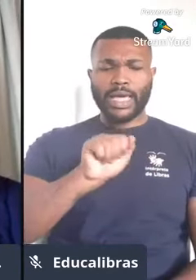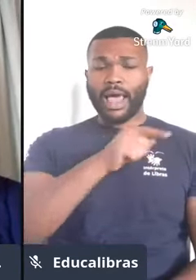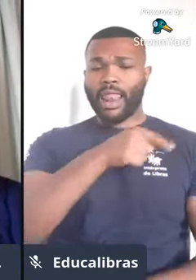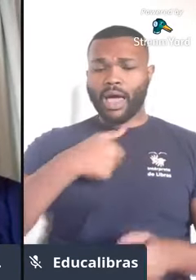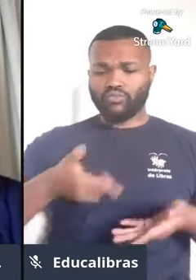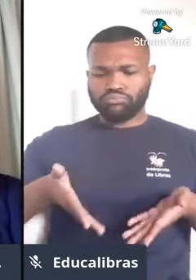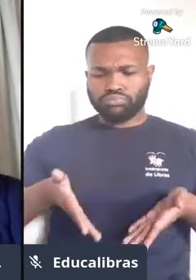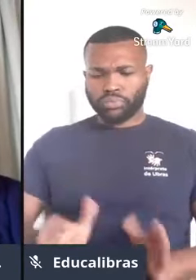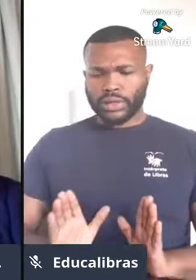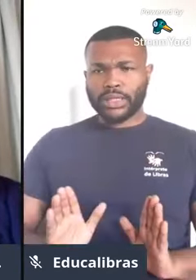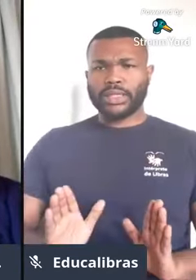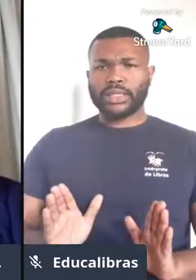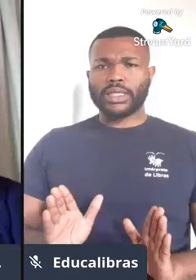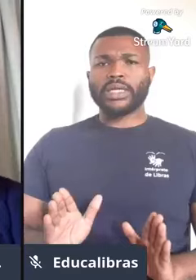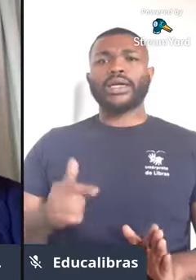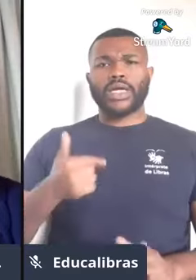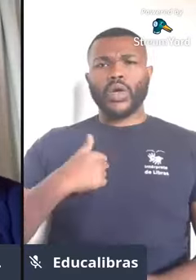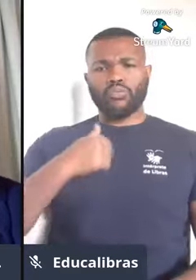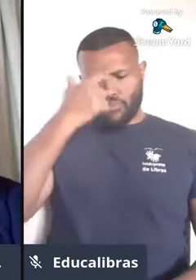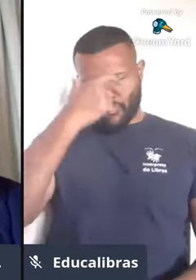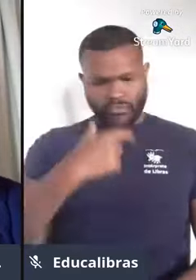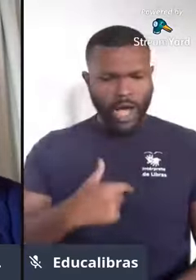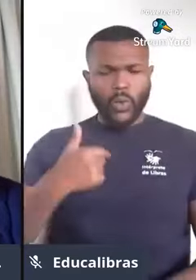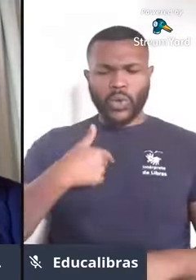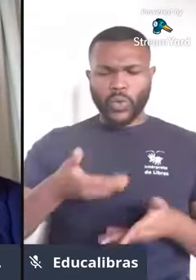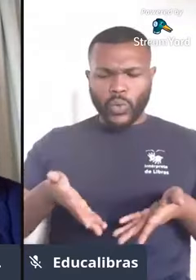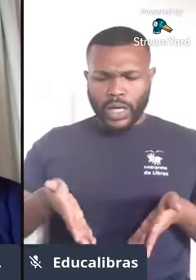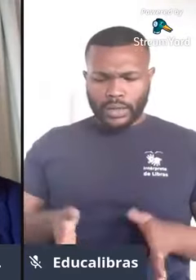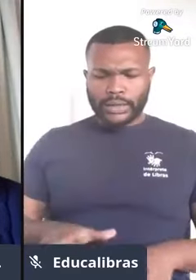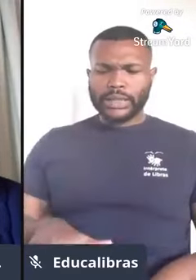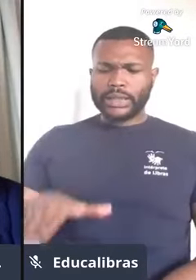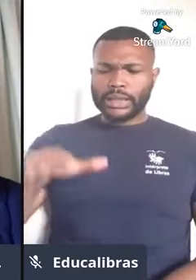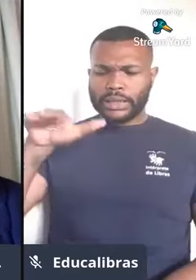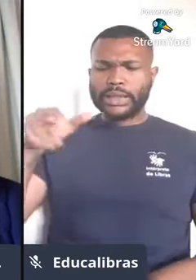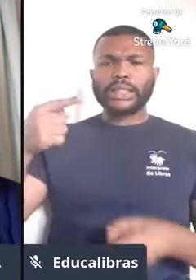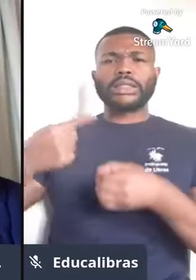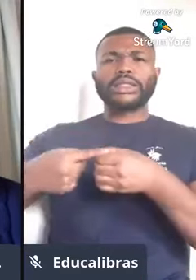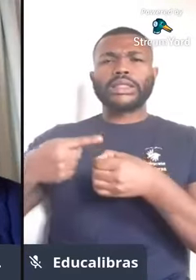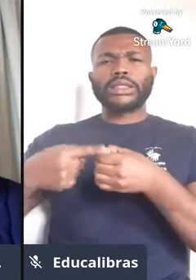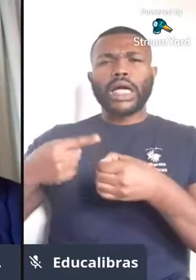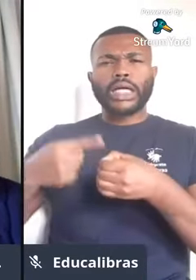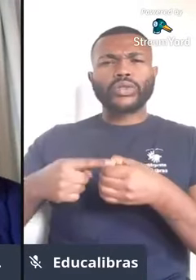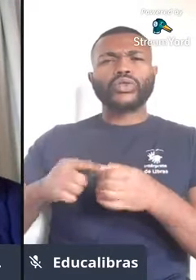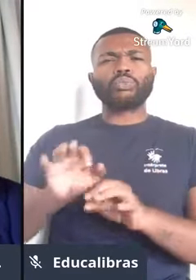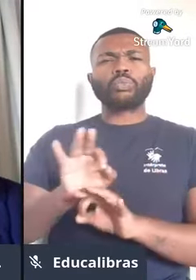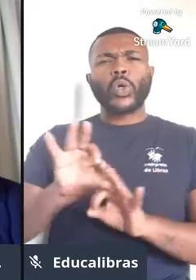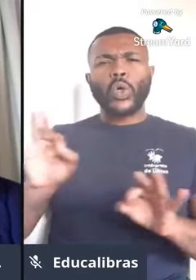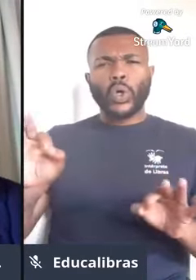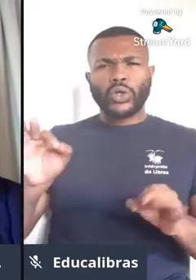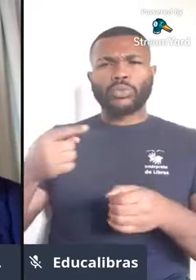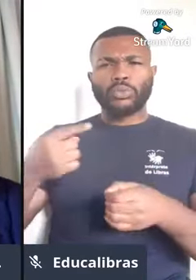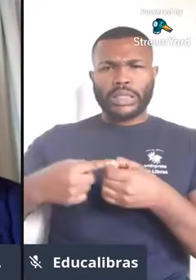falo de mim, de dizer que nasci e cresci nessa cidadezinha simpática do interior do estado.